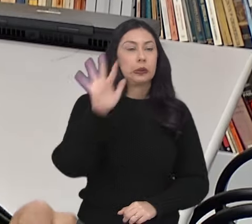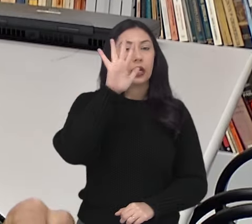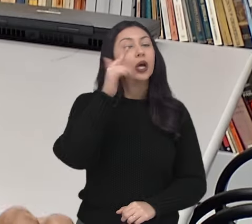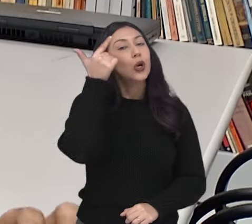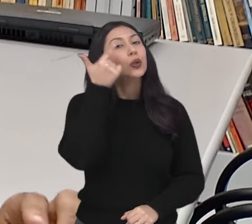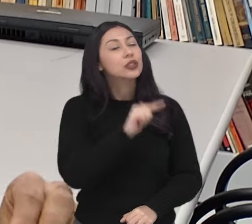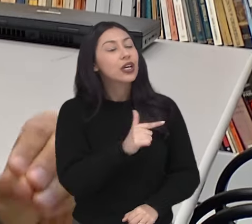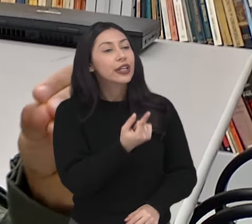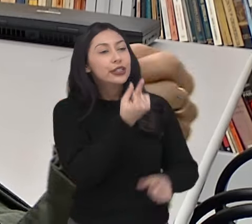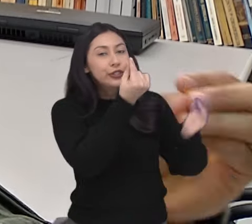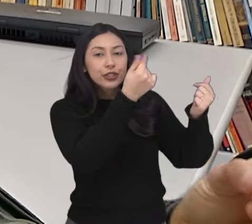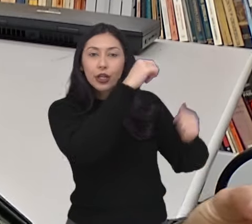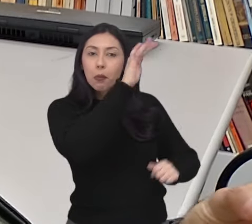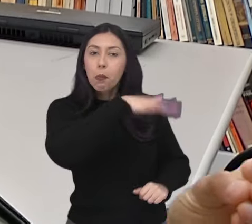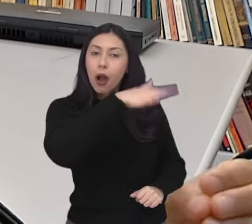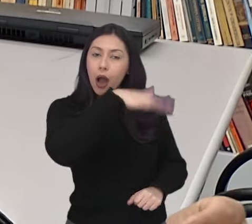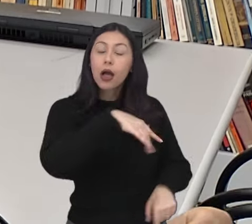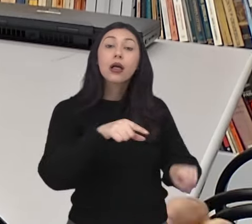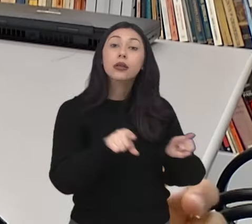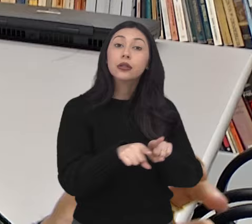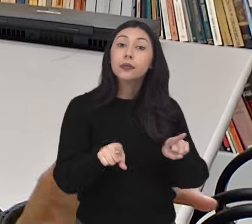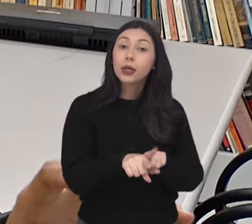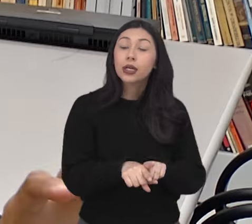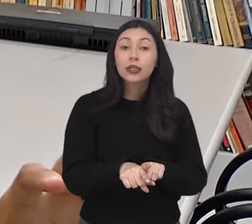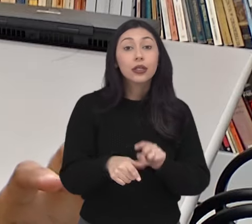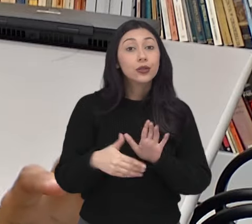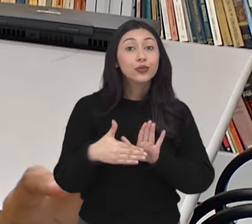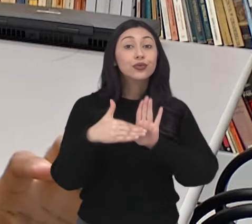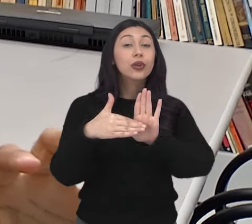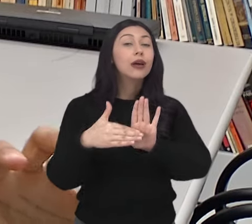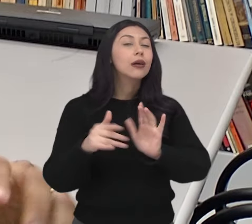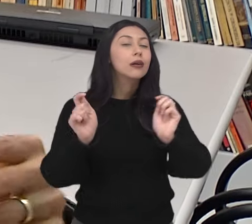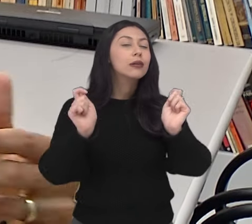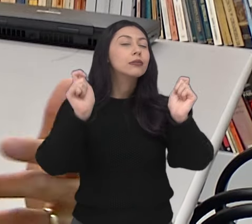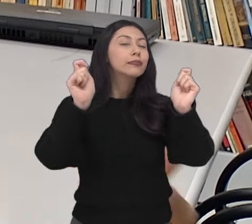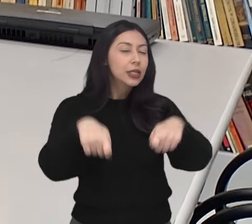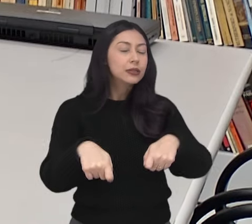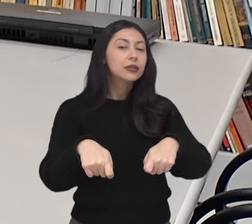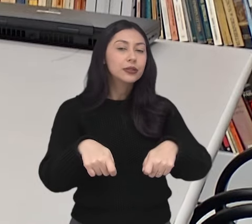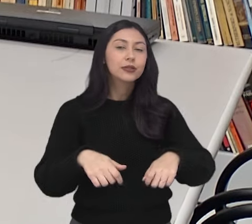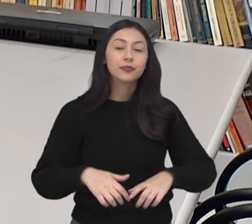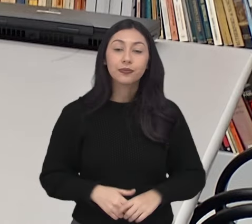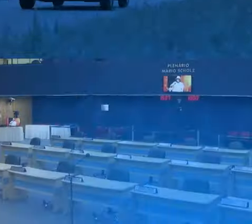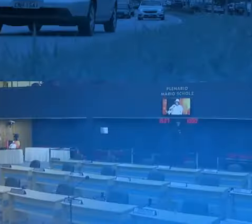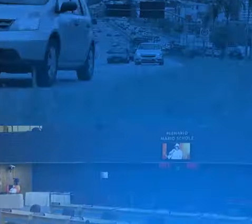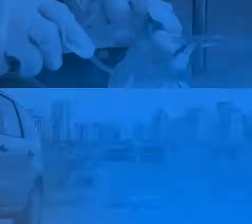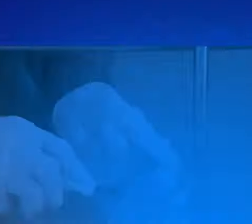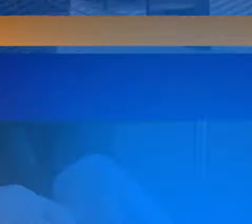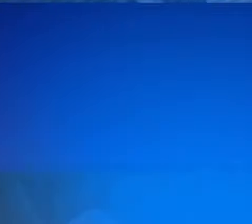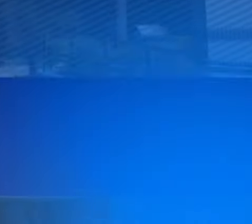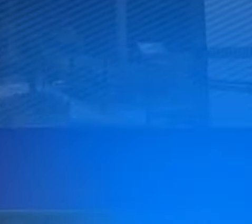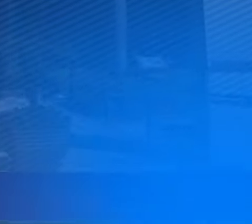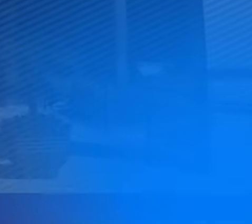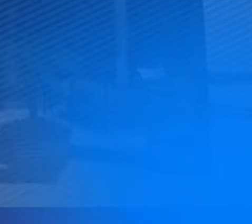Minimizar um custo maximizar um lucro ou também o benefício da capacidade operacional